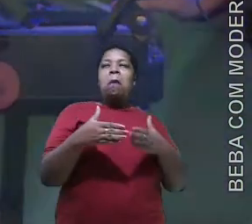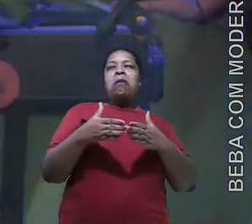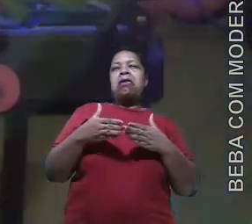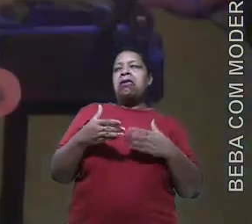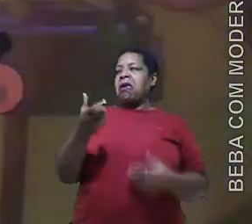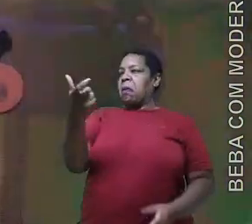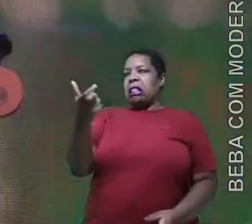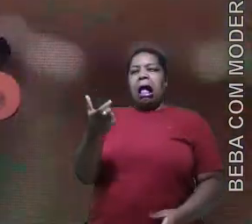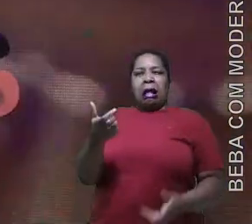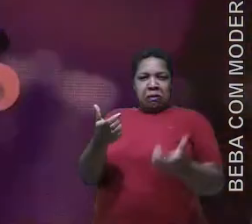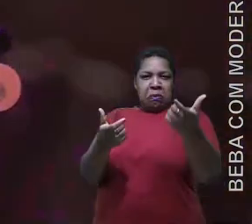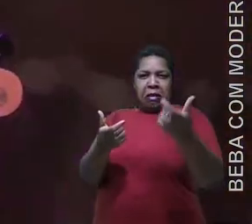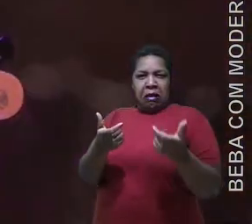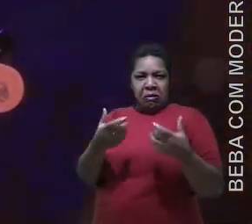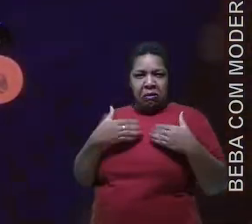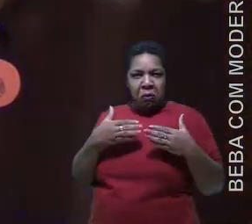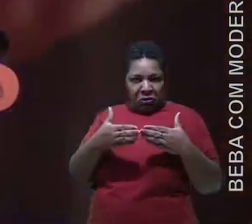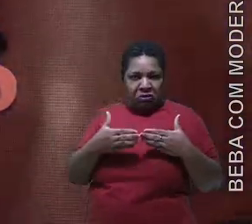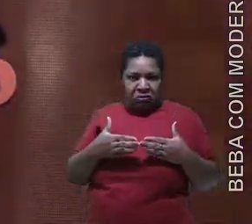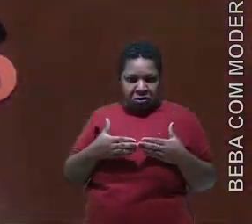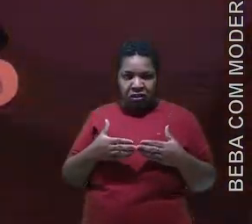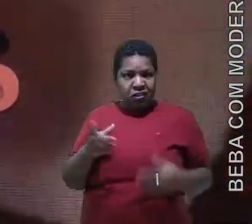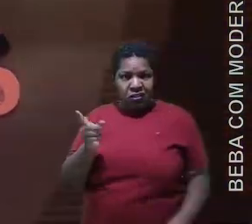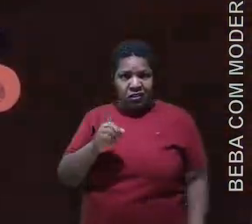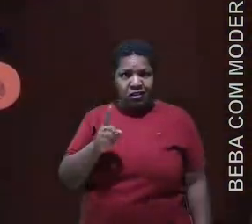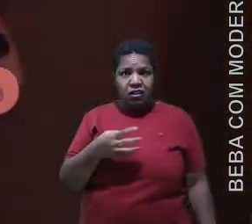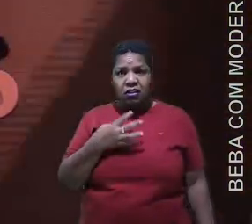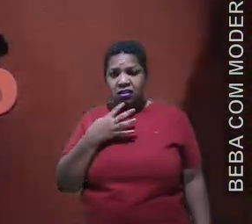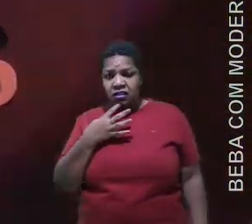Eu não te pedi melhor